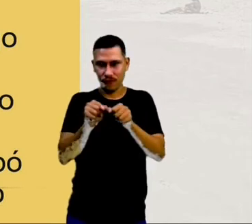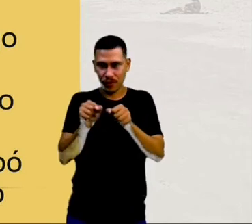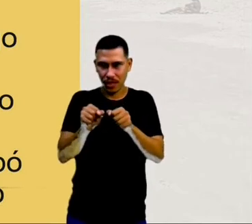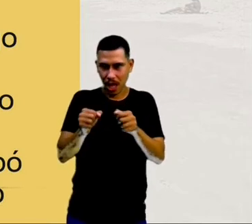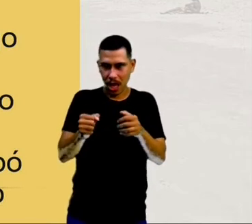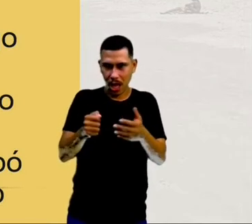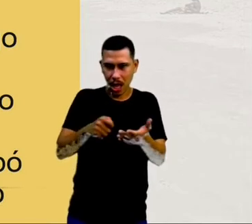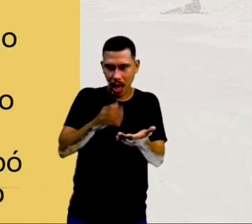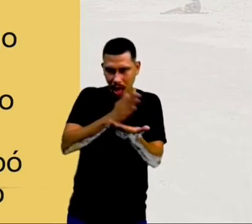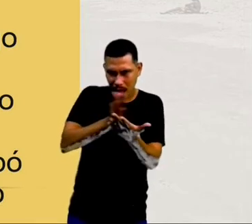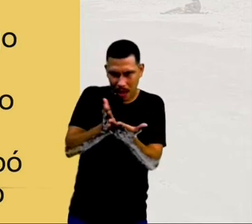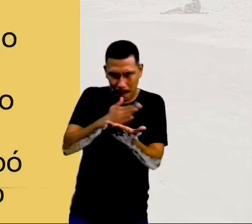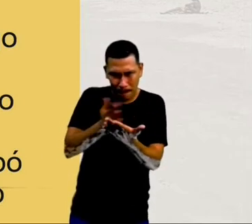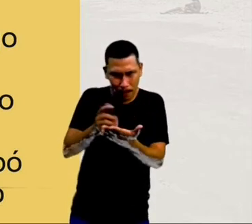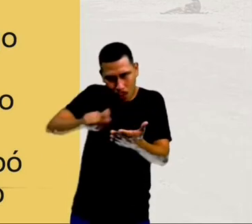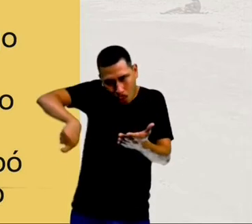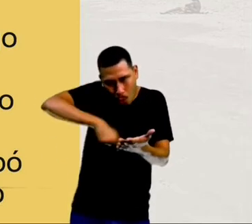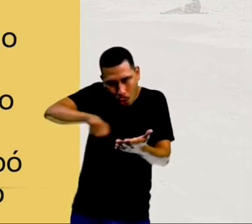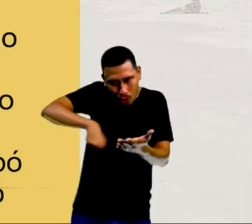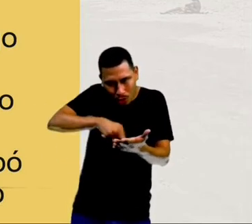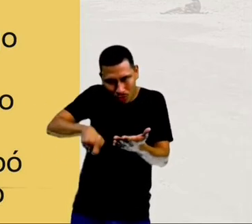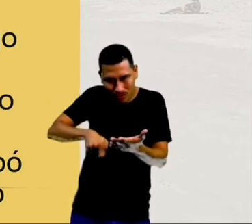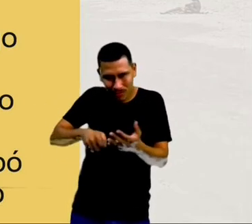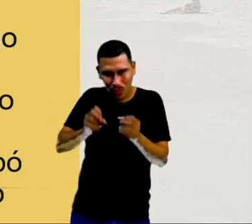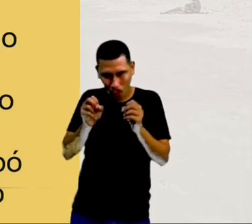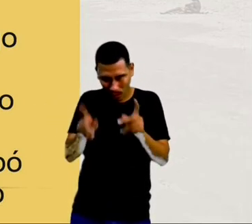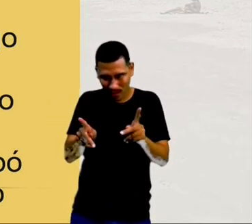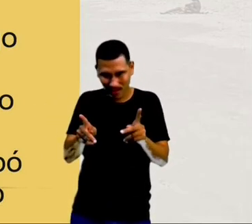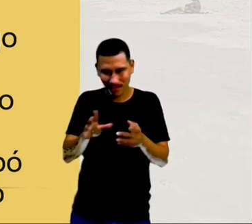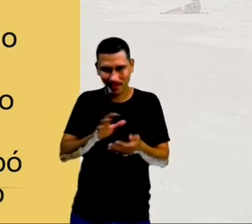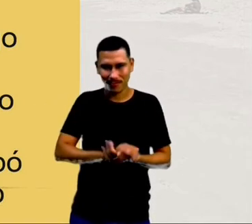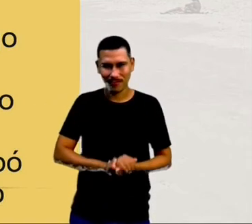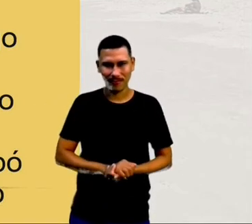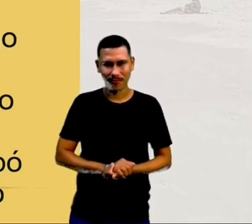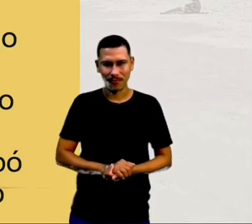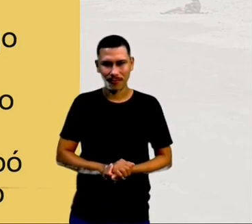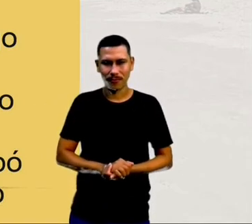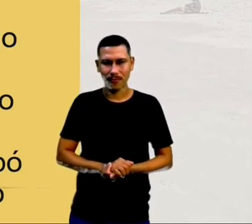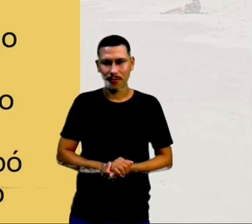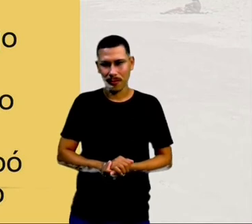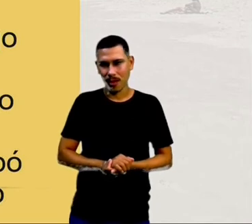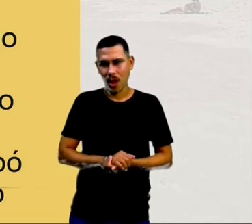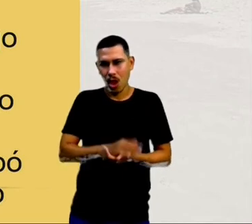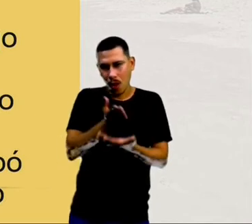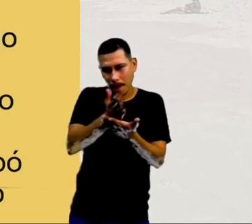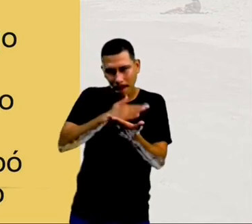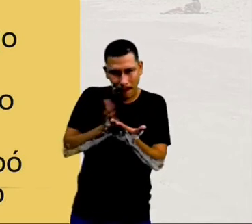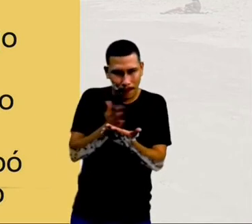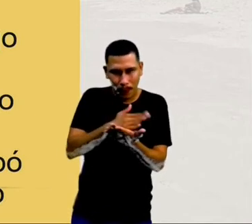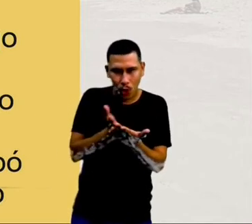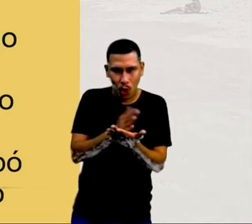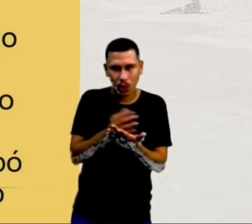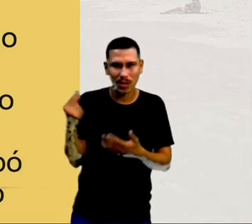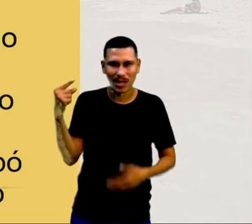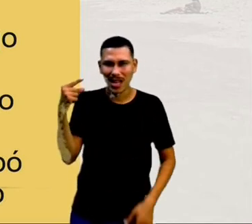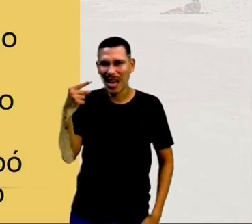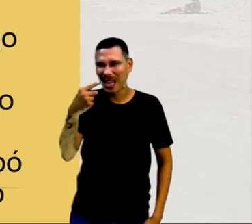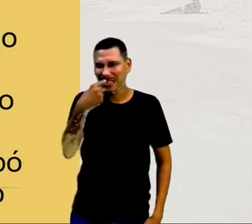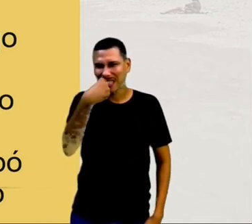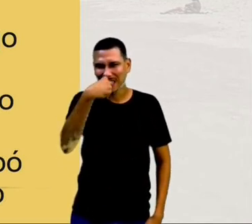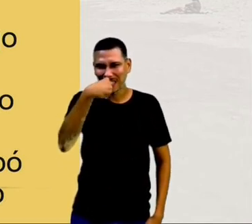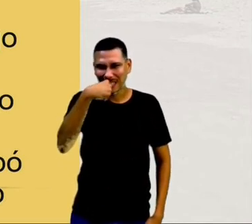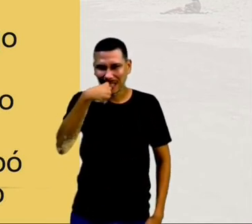certo? Peguei uma receita aqui de bolo, tá certo? De cenoura com a coberturinha de chocolate. E aí, o que é